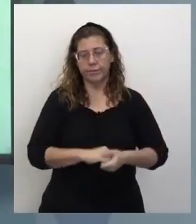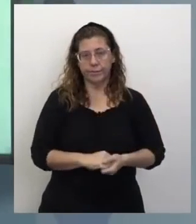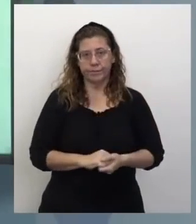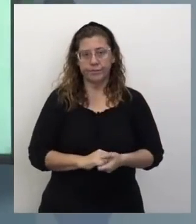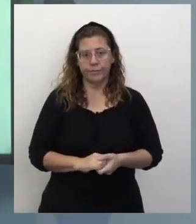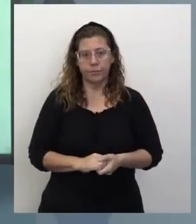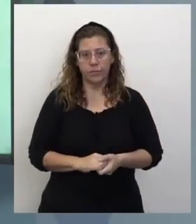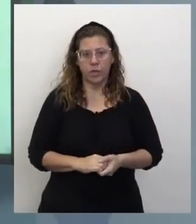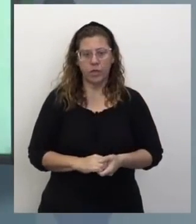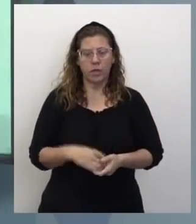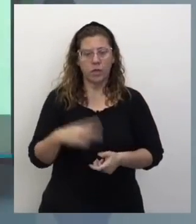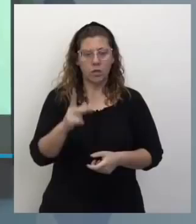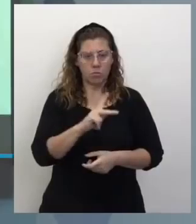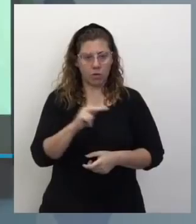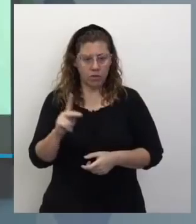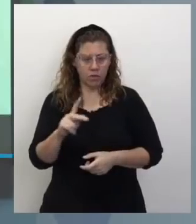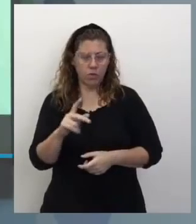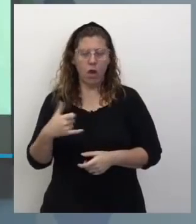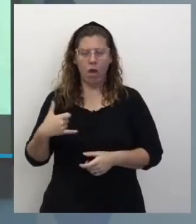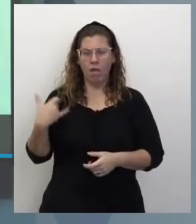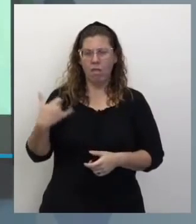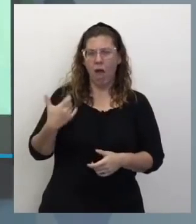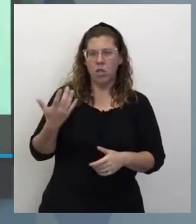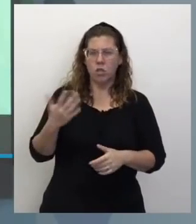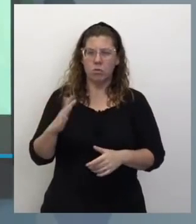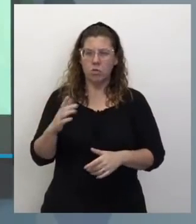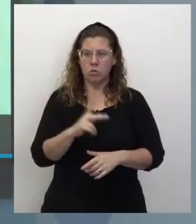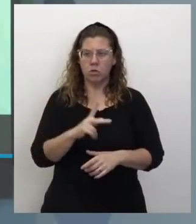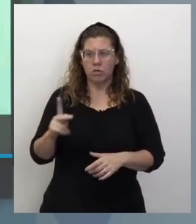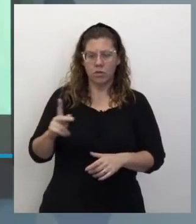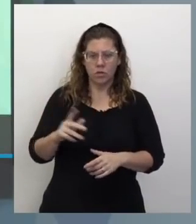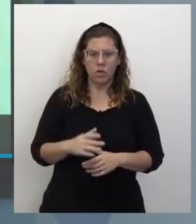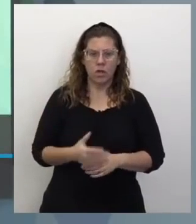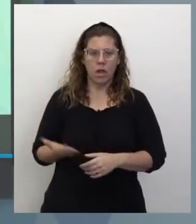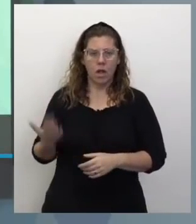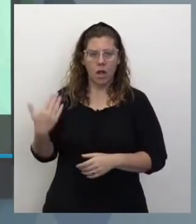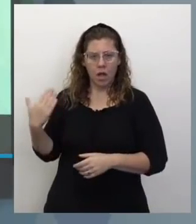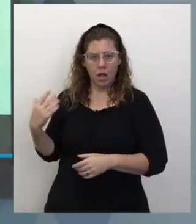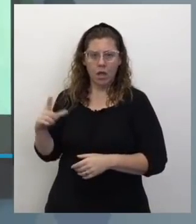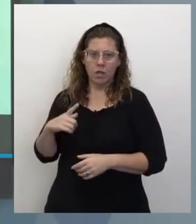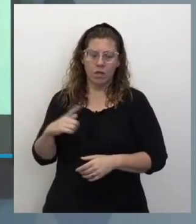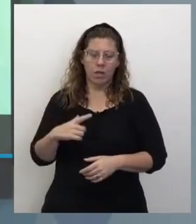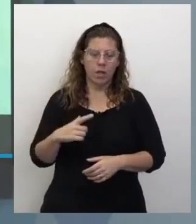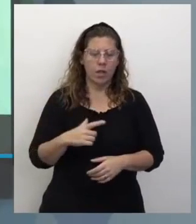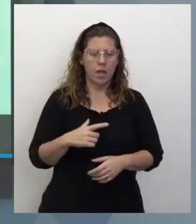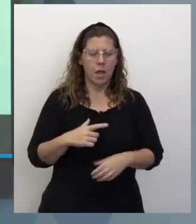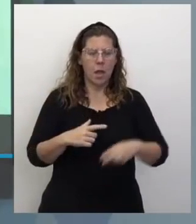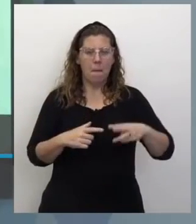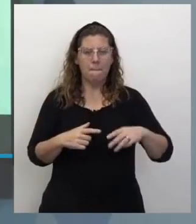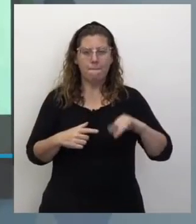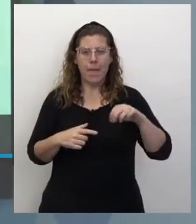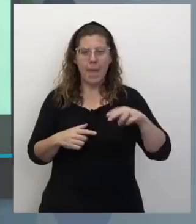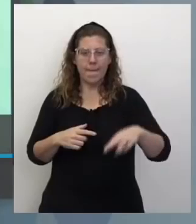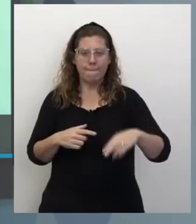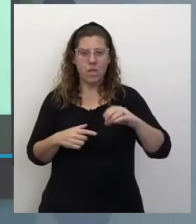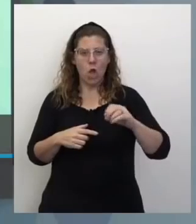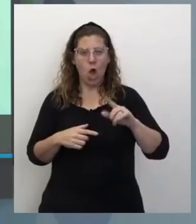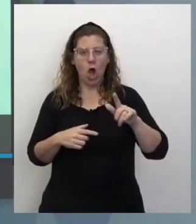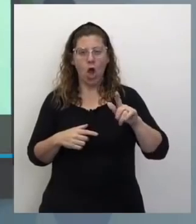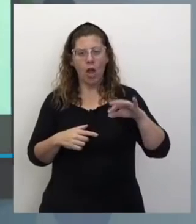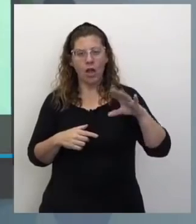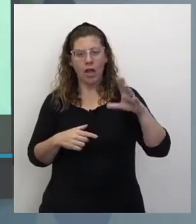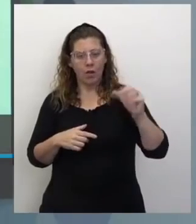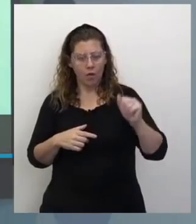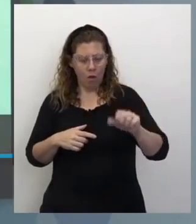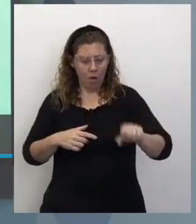Os professores aí, dependendo da idade dos professores, antigamente a gente tinha uma coisa que chamava mimeógrafo, que fazia cópia, né? Antes